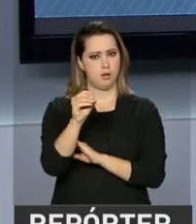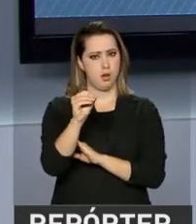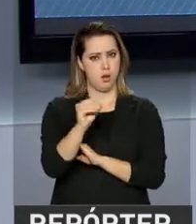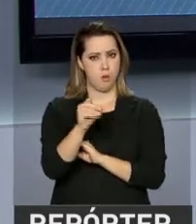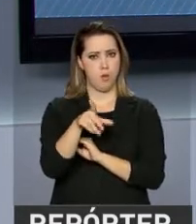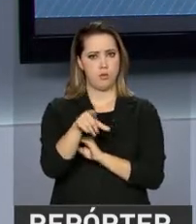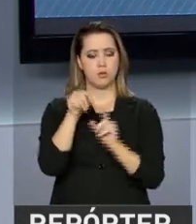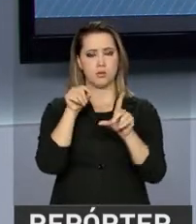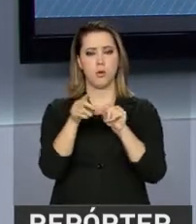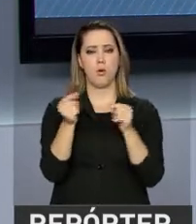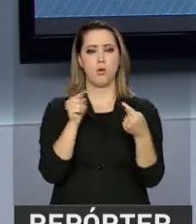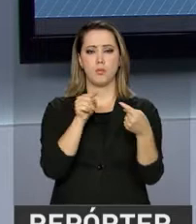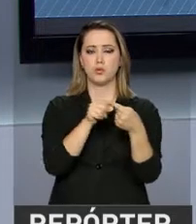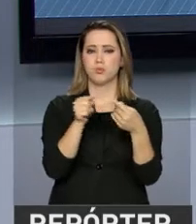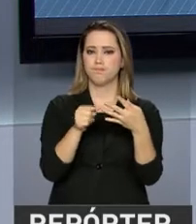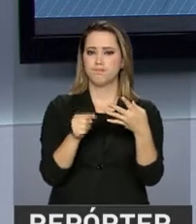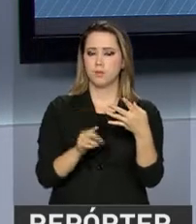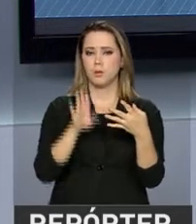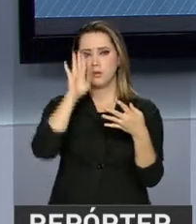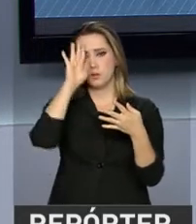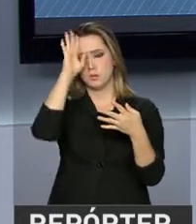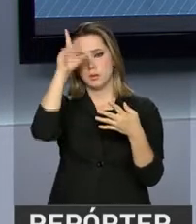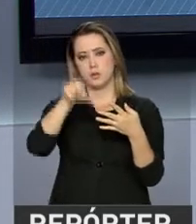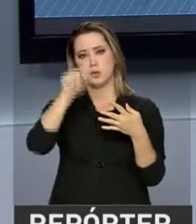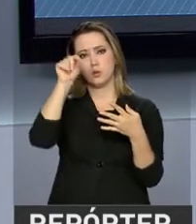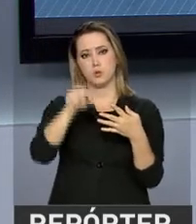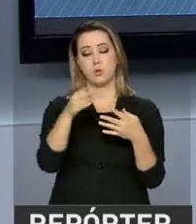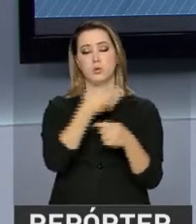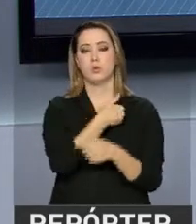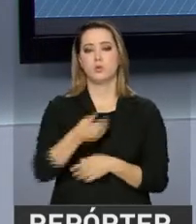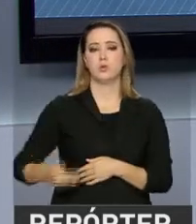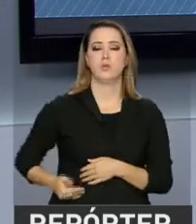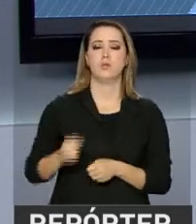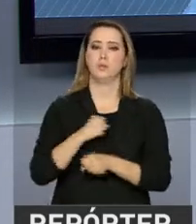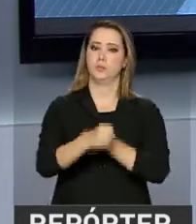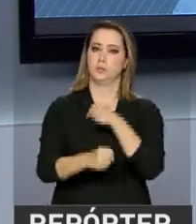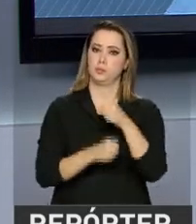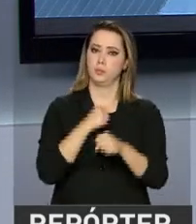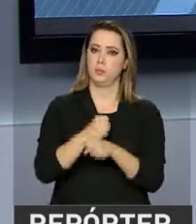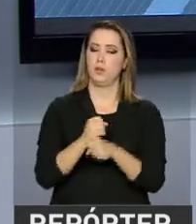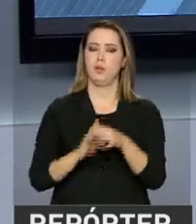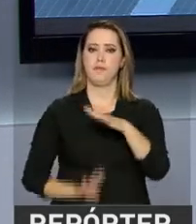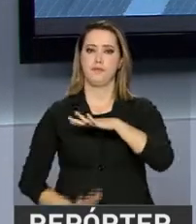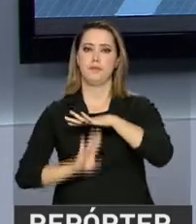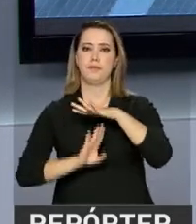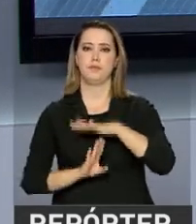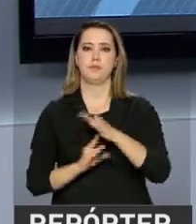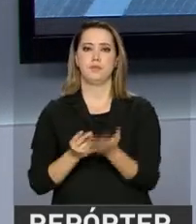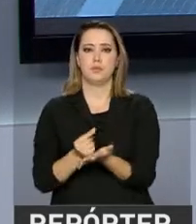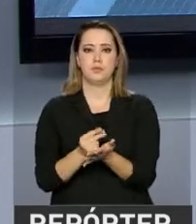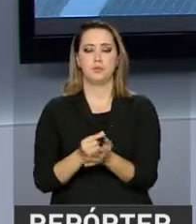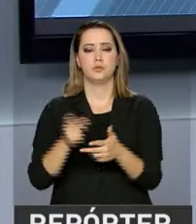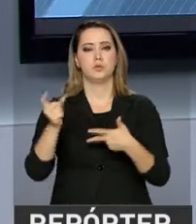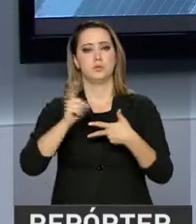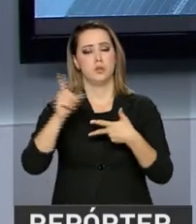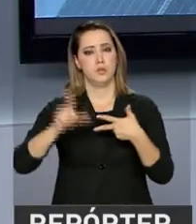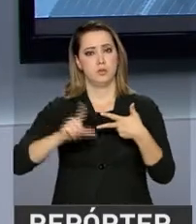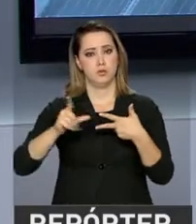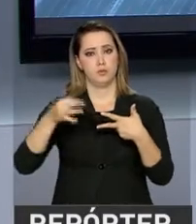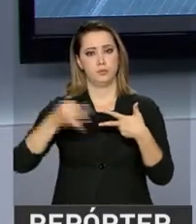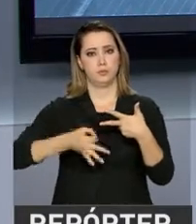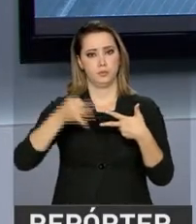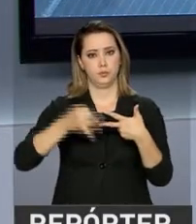define as metas e prioridades do governo para o ano seguinte e fixa limites para os orçamentos dos poderes legislativo e